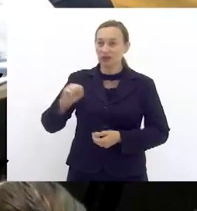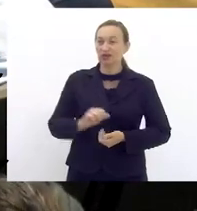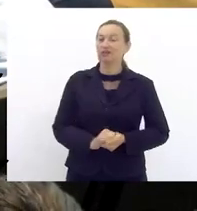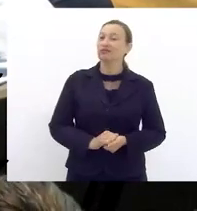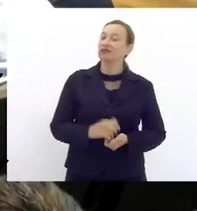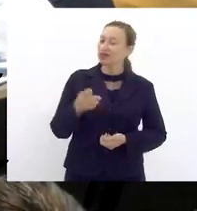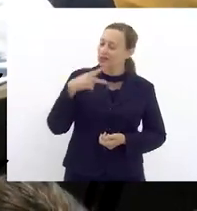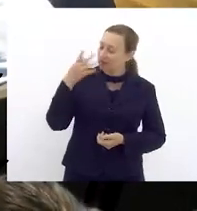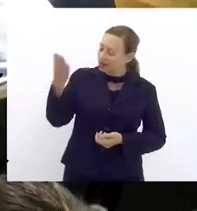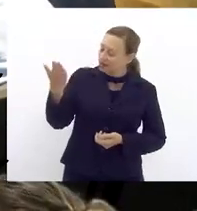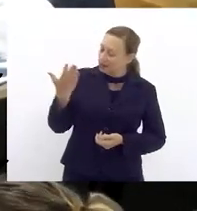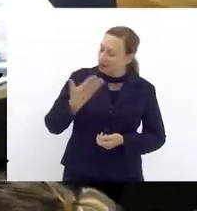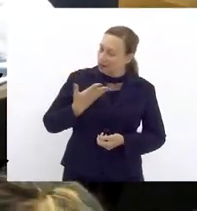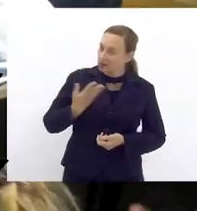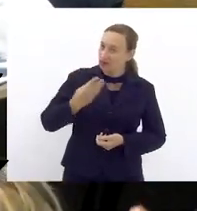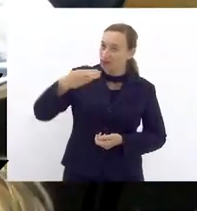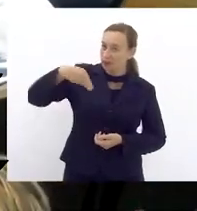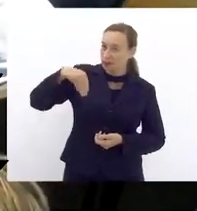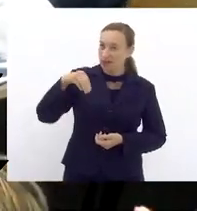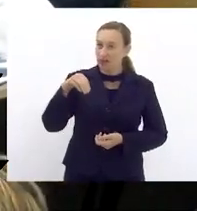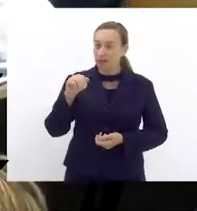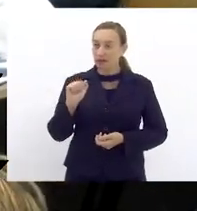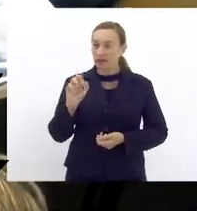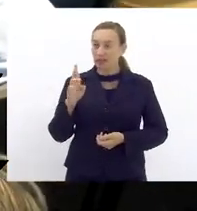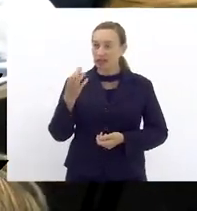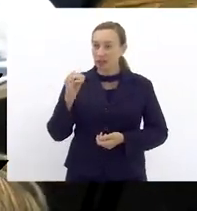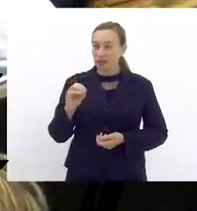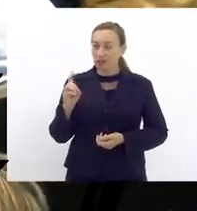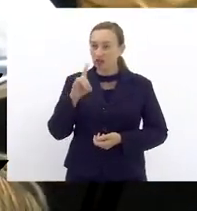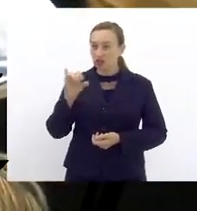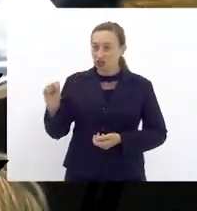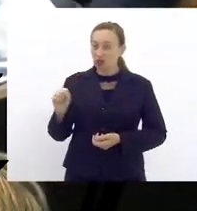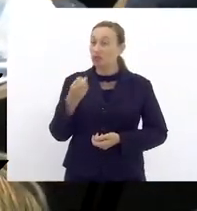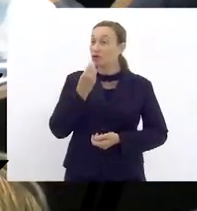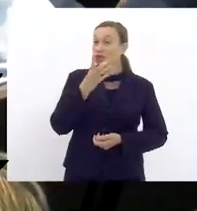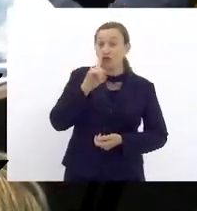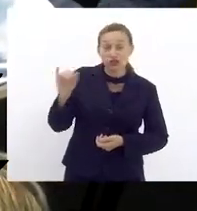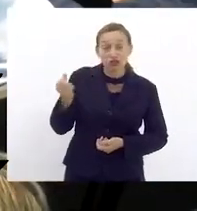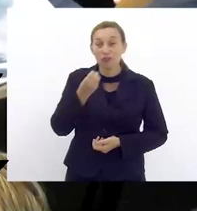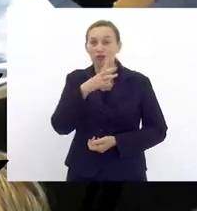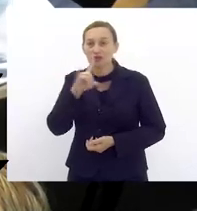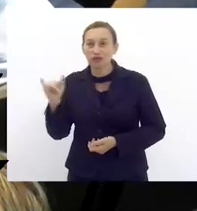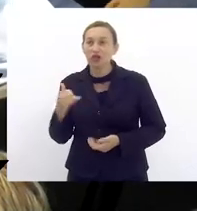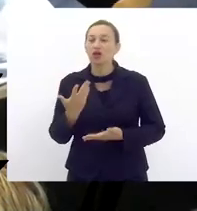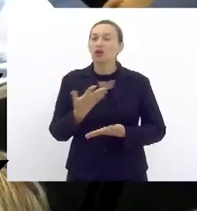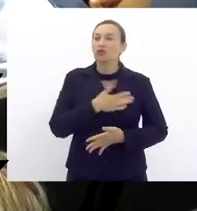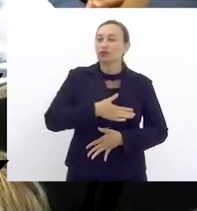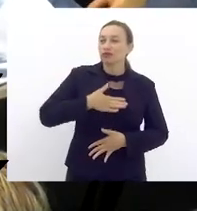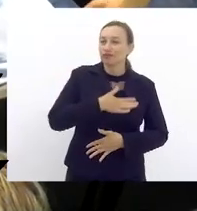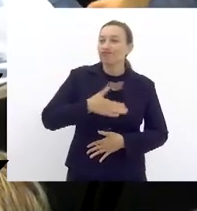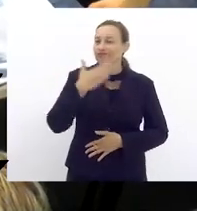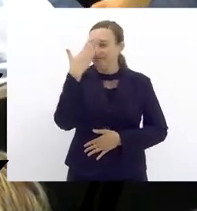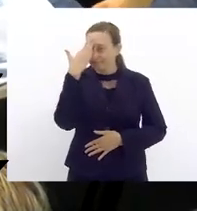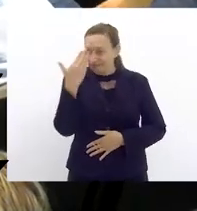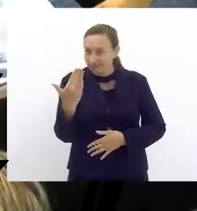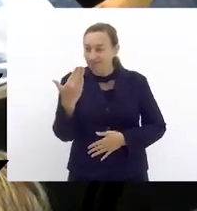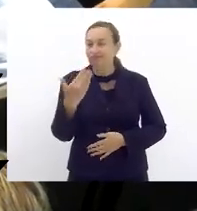com a palavra Nobre Marcelo Dias bom dia bom dia eu gostaria de agradecer